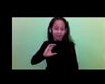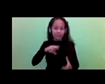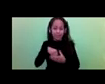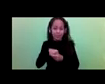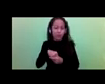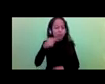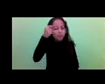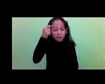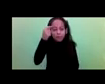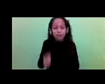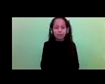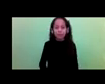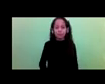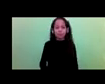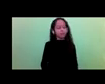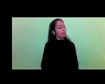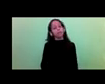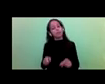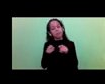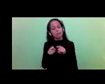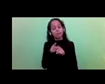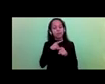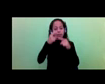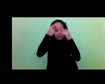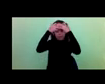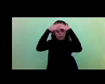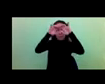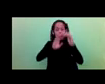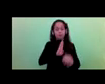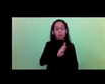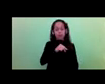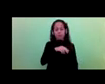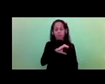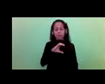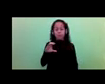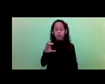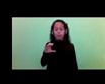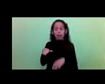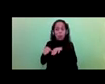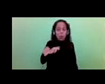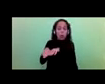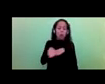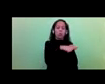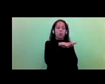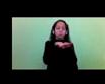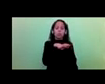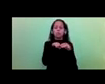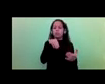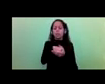Considerem as reflexões recentes sobre a Base Nacional Comum. O que vale mais?